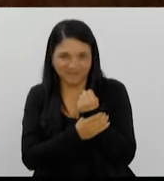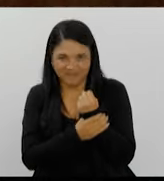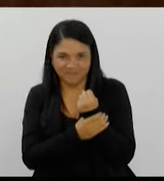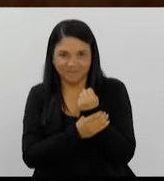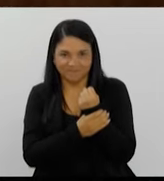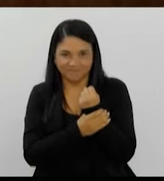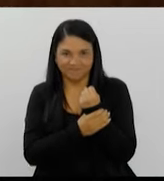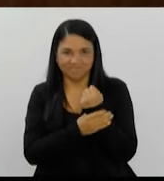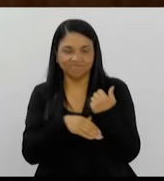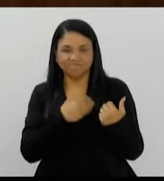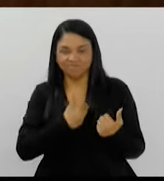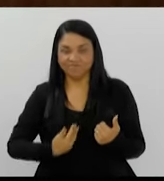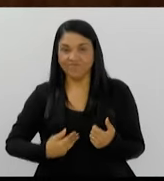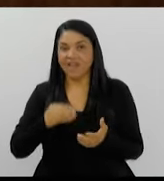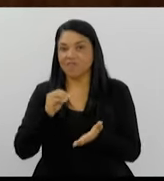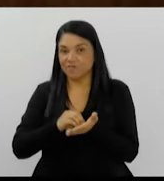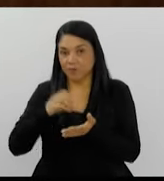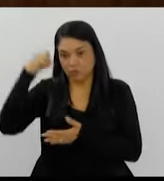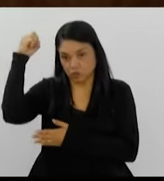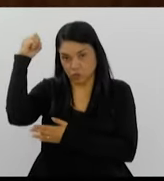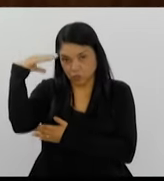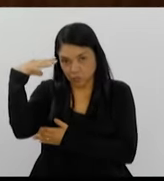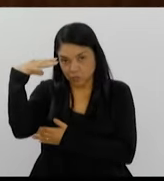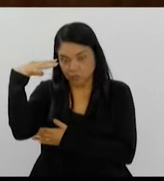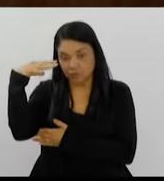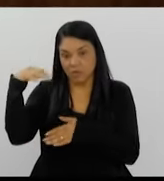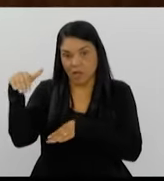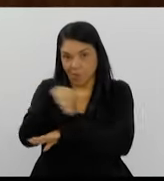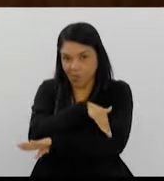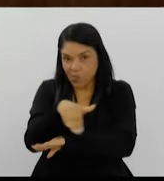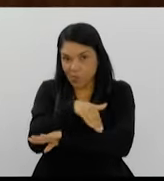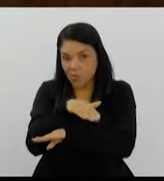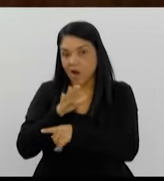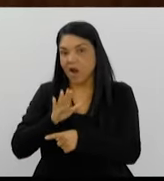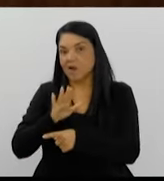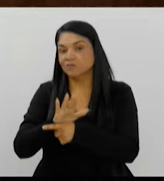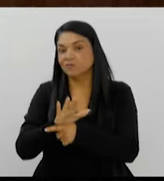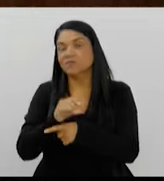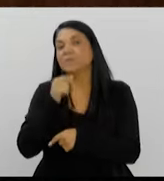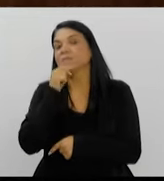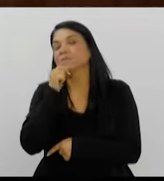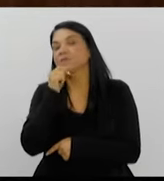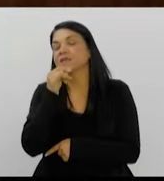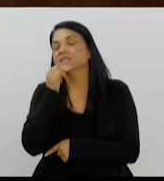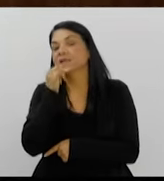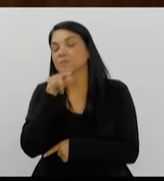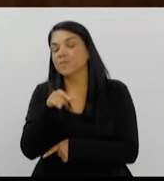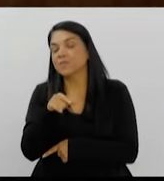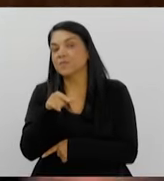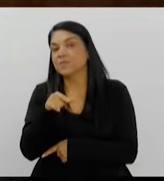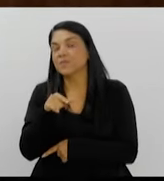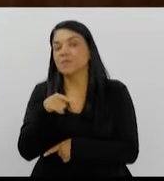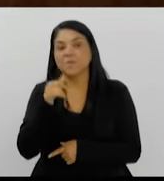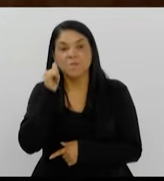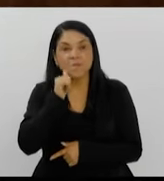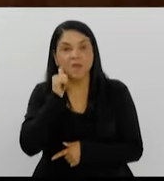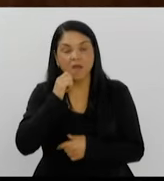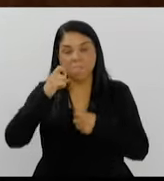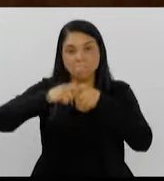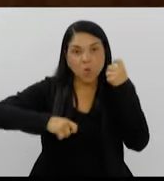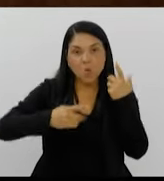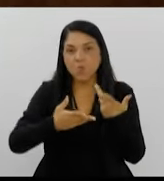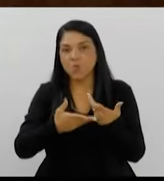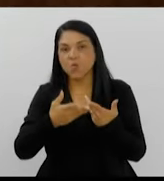falta de iluminação colabora por exemplo para que uma mulher seja barbaramente estuprada para que um